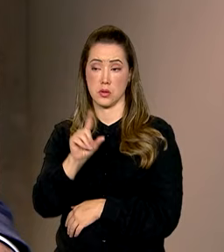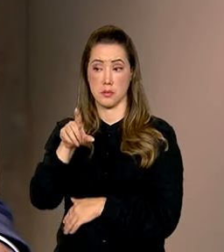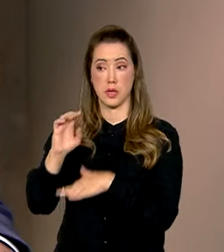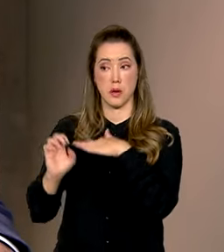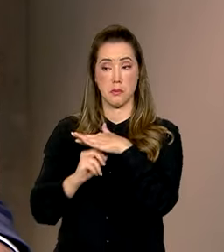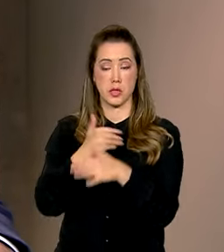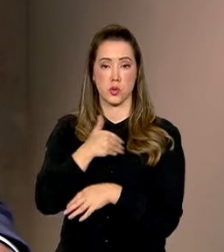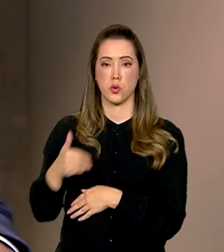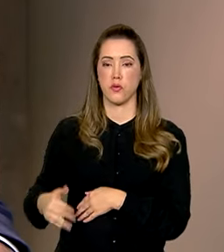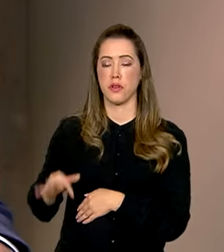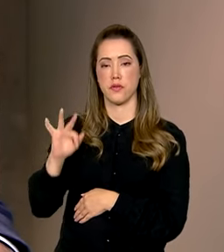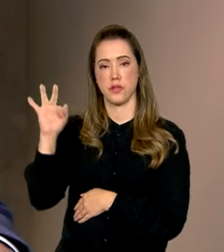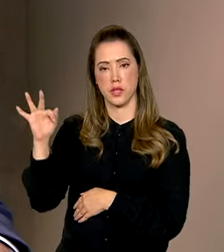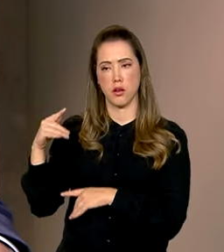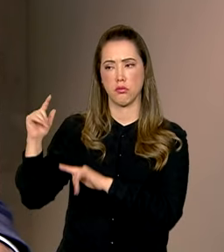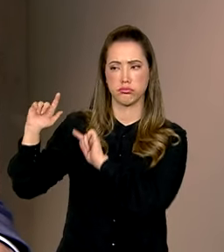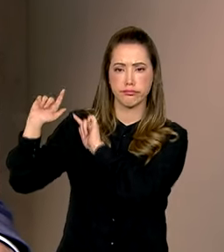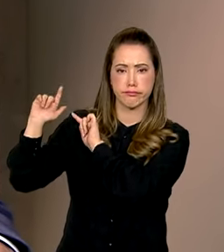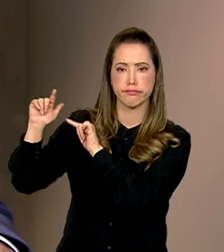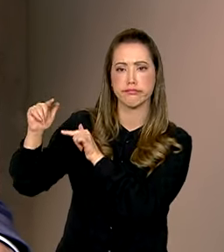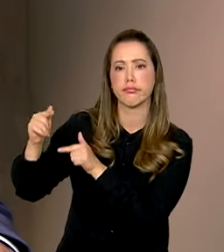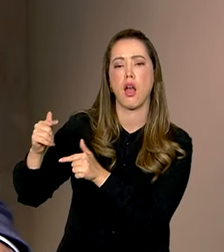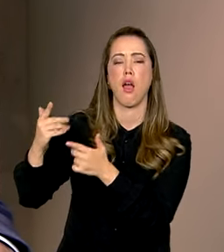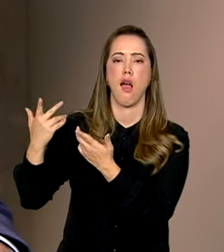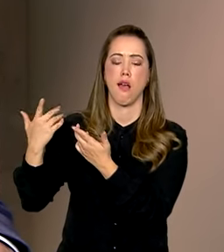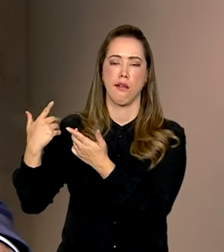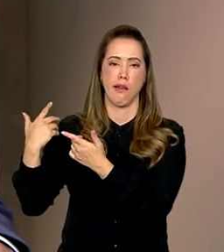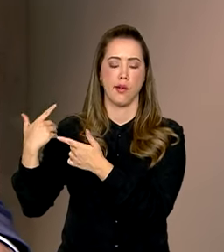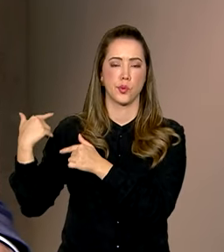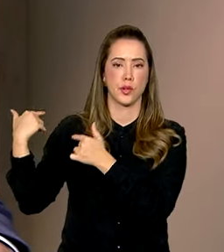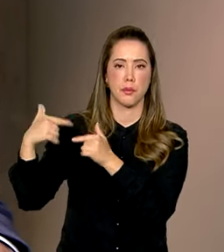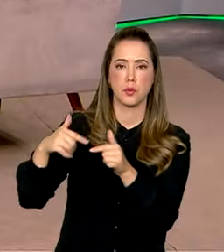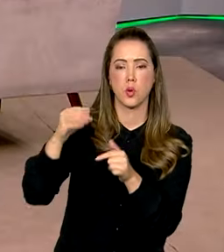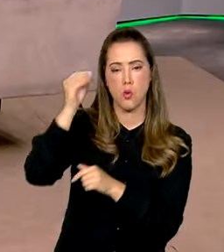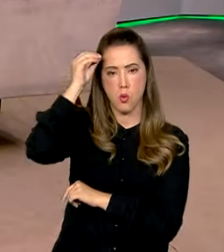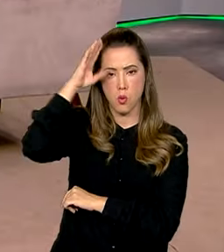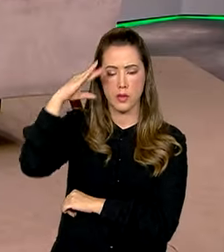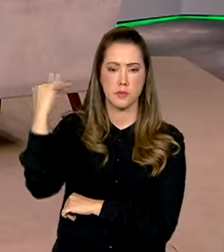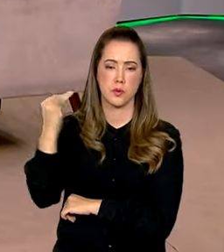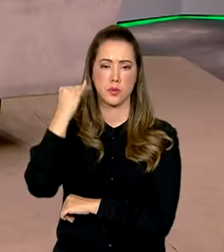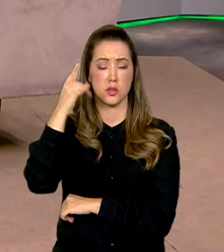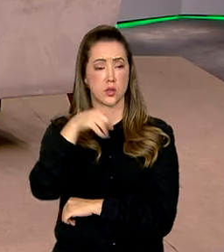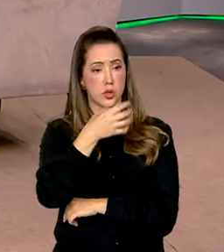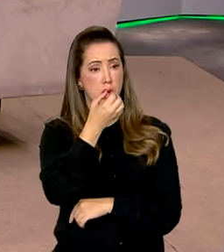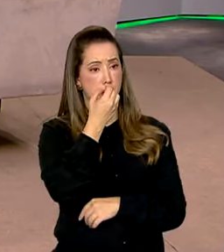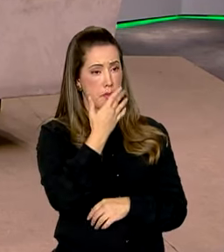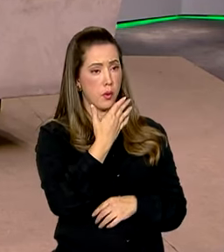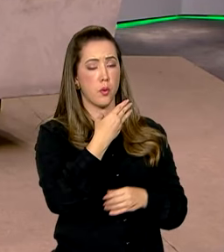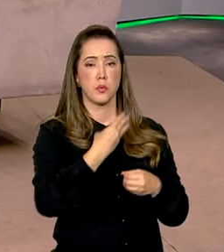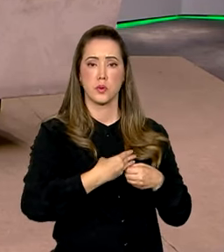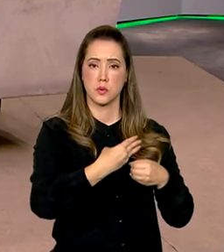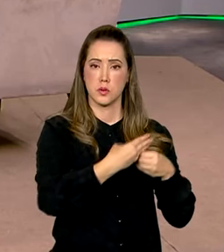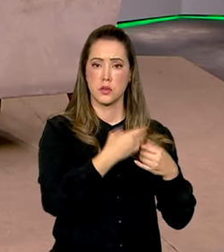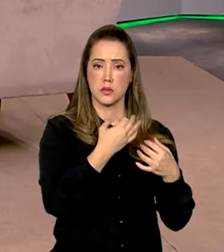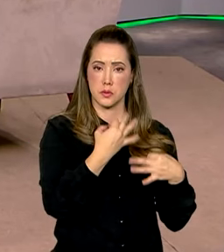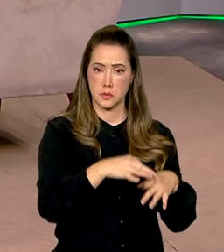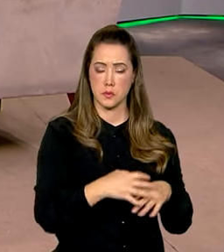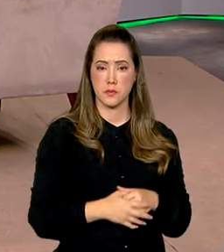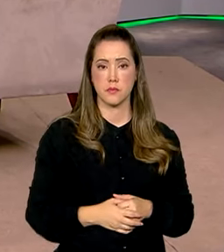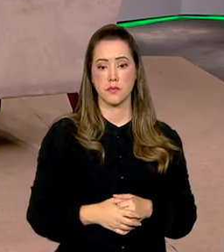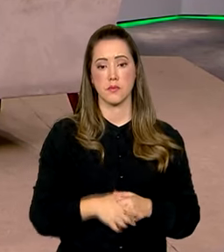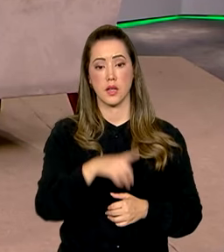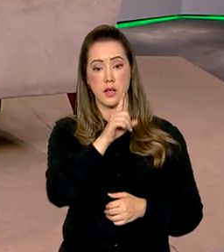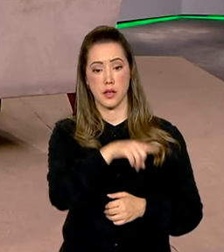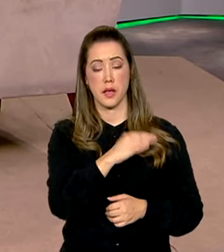federal, com uma tradição, com um know-how enorme, é muito bom, não é, para os municípios. É importante salientar o